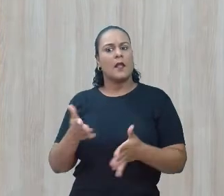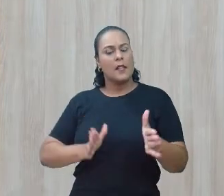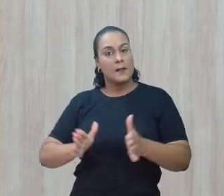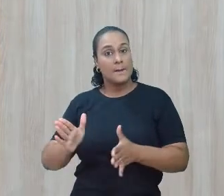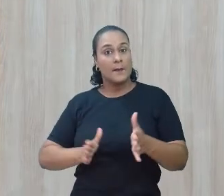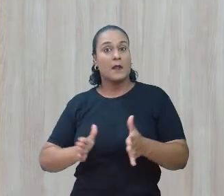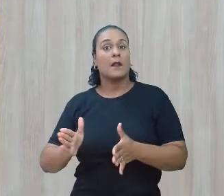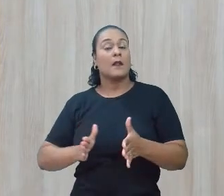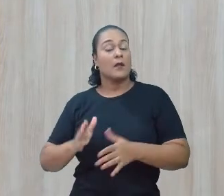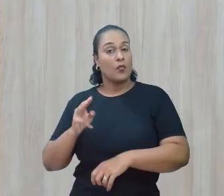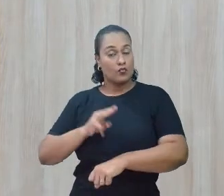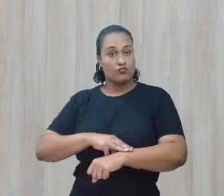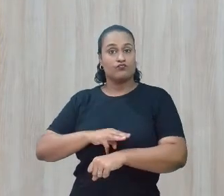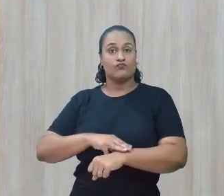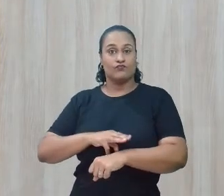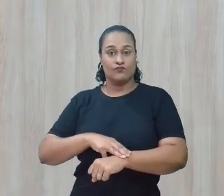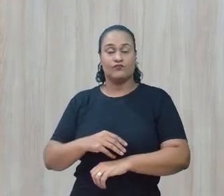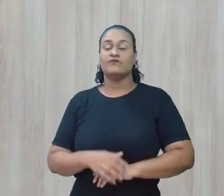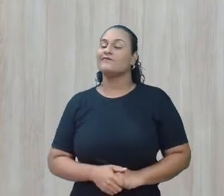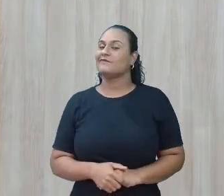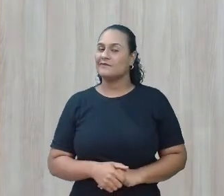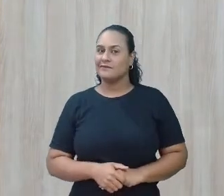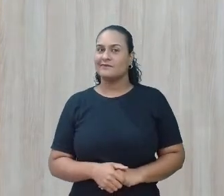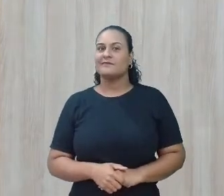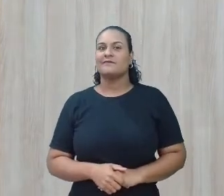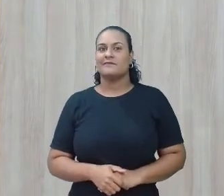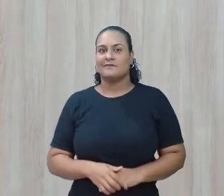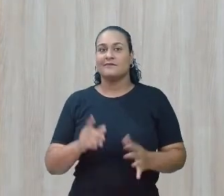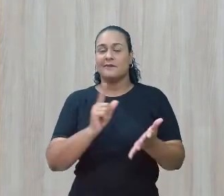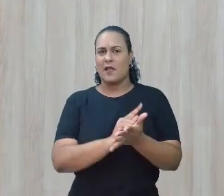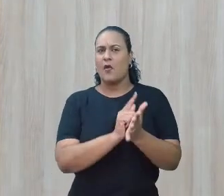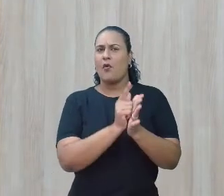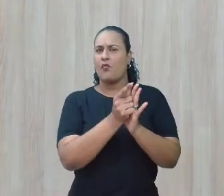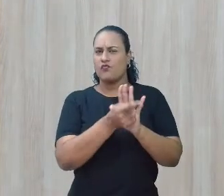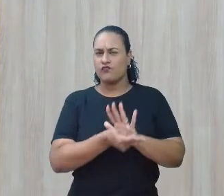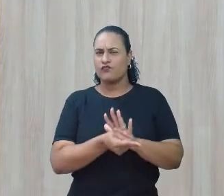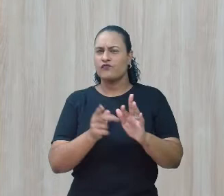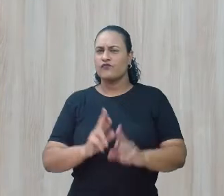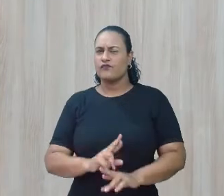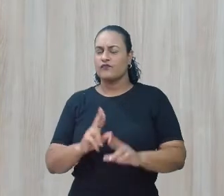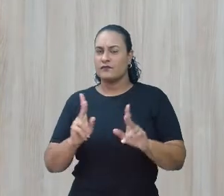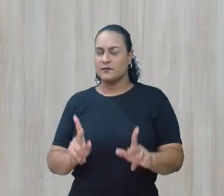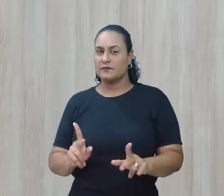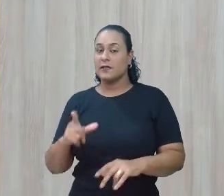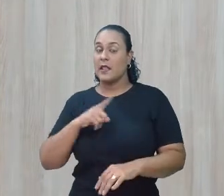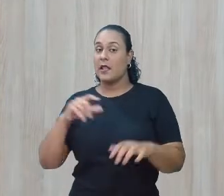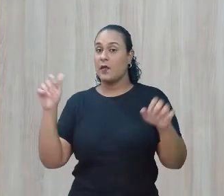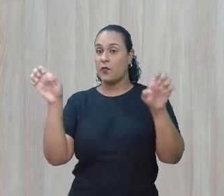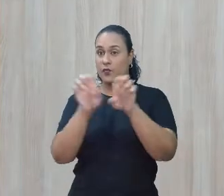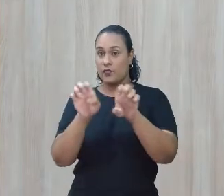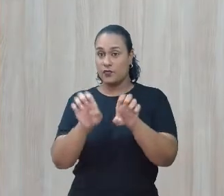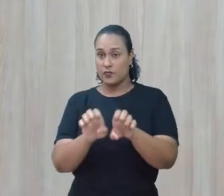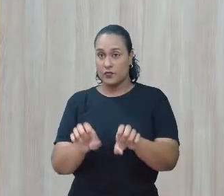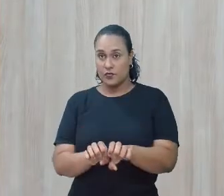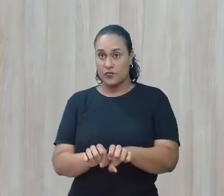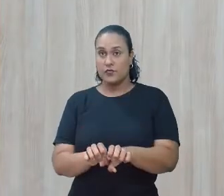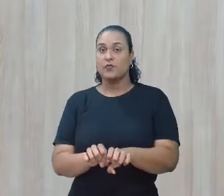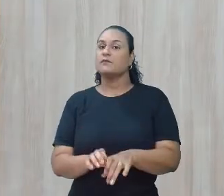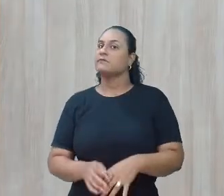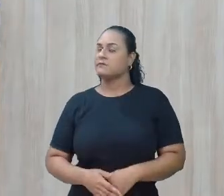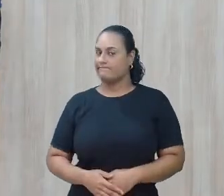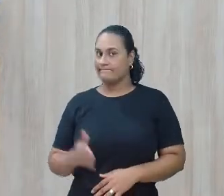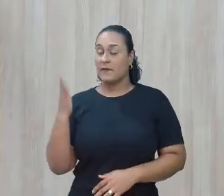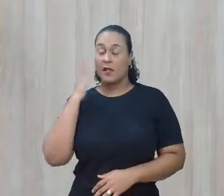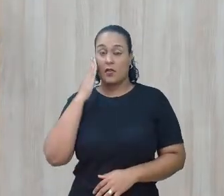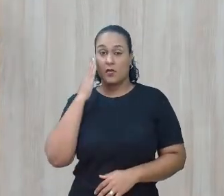esse gap temporal, que faz com que seja um gênero peculiar. E aí a gente tem uma estrutura para isso, que a gente já